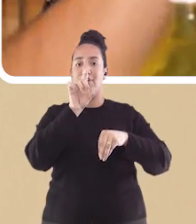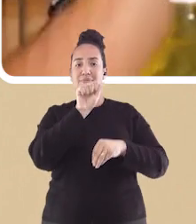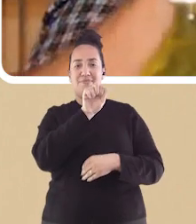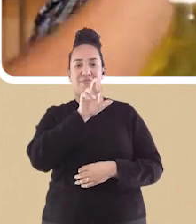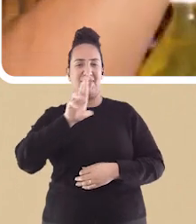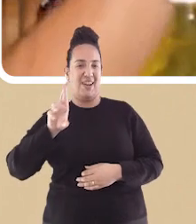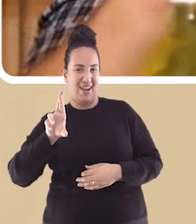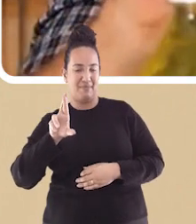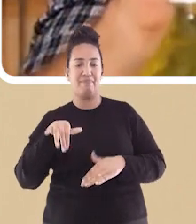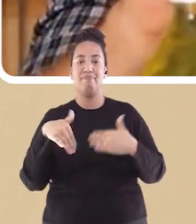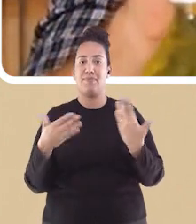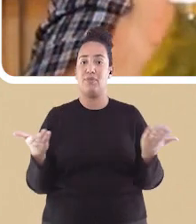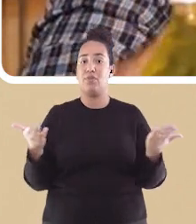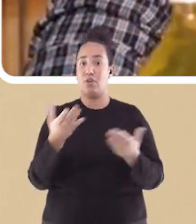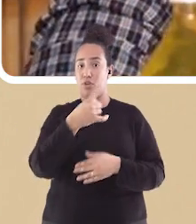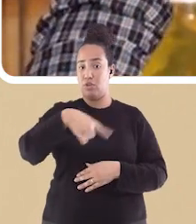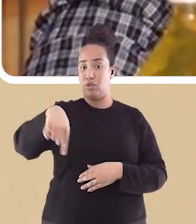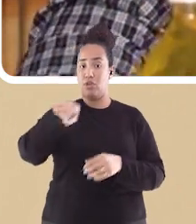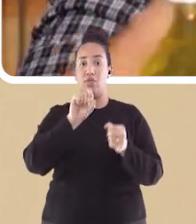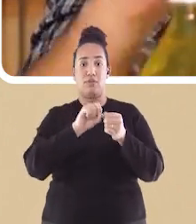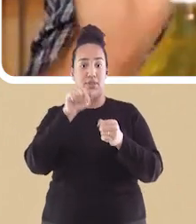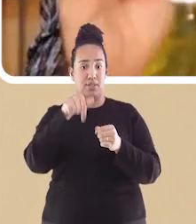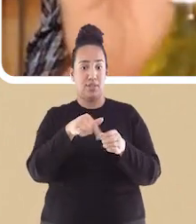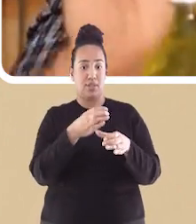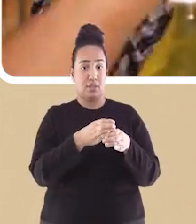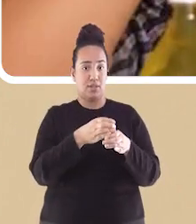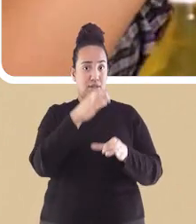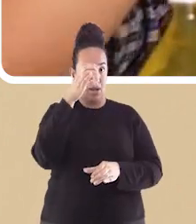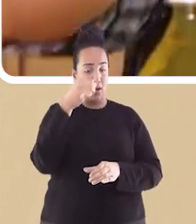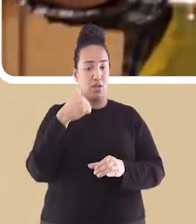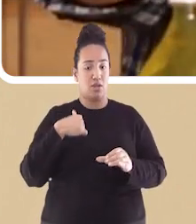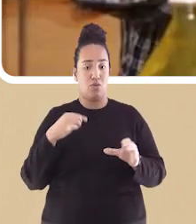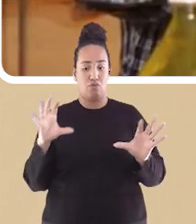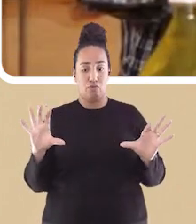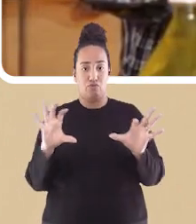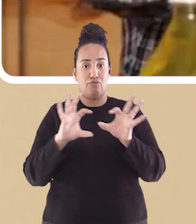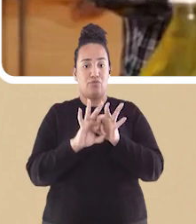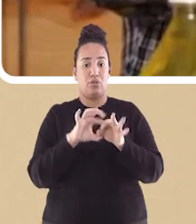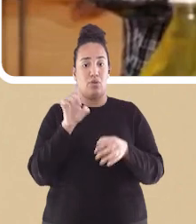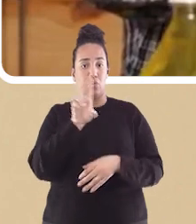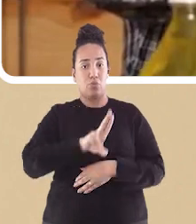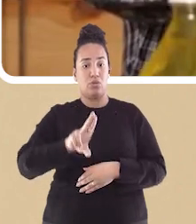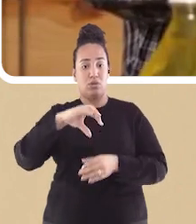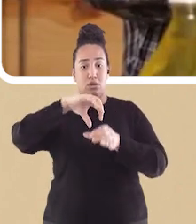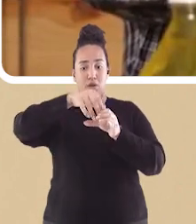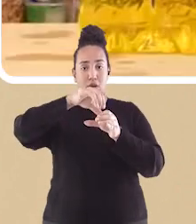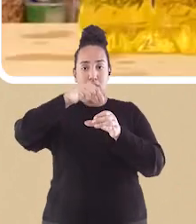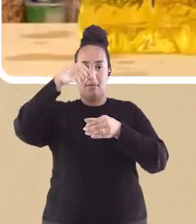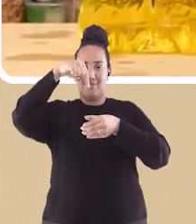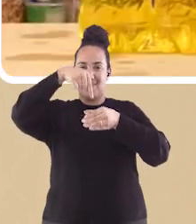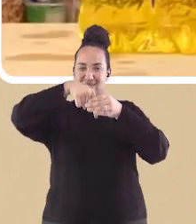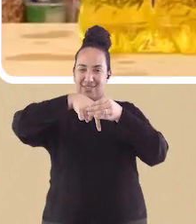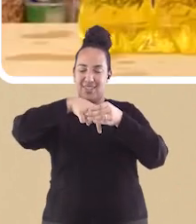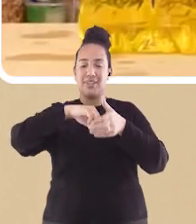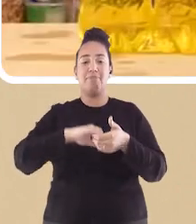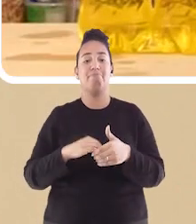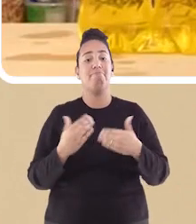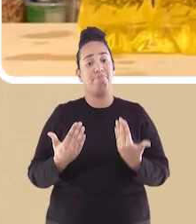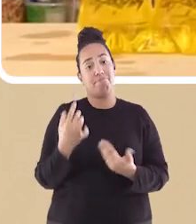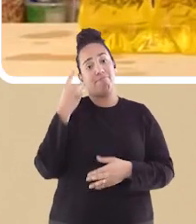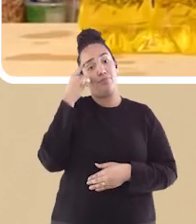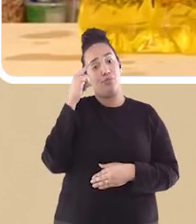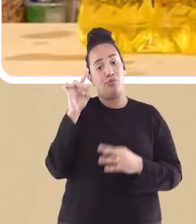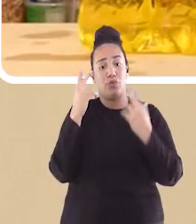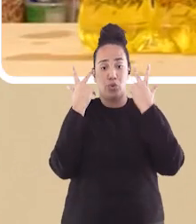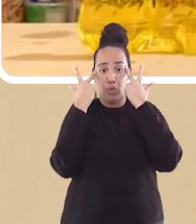dele. Então, vamos fazer isso com as garrafas. Eu vou juntar as duas usando essa tampa furada aqui. Assim como em um dia